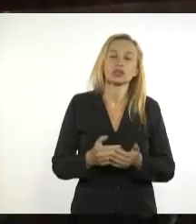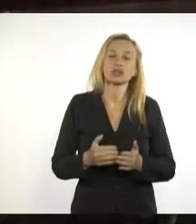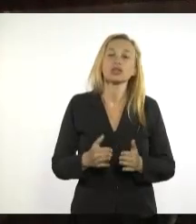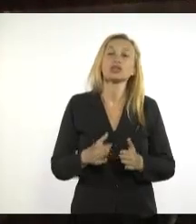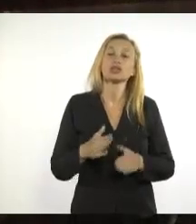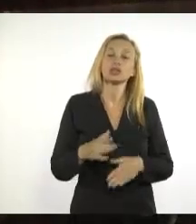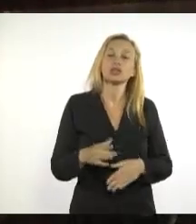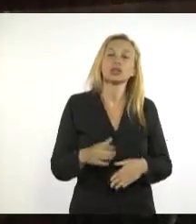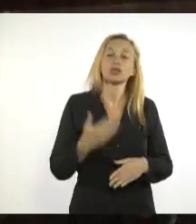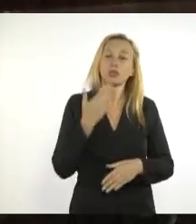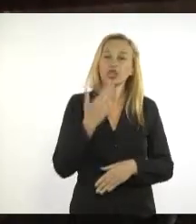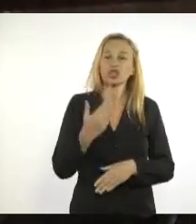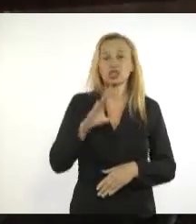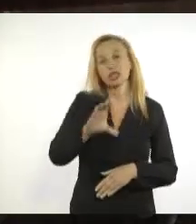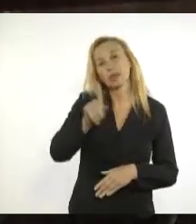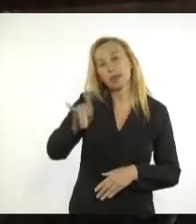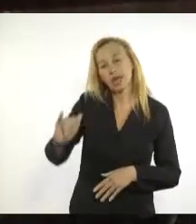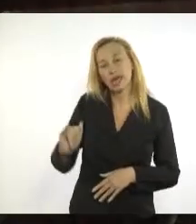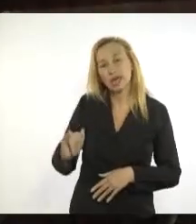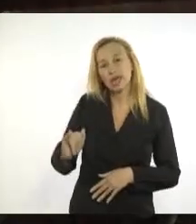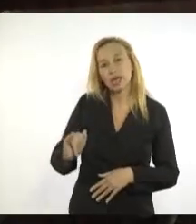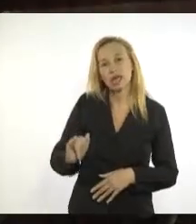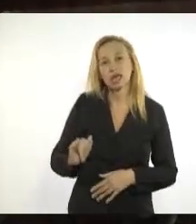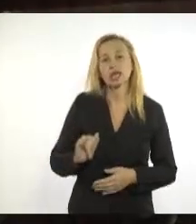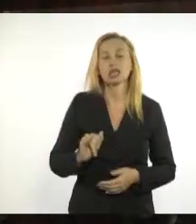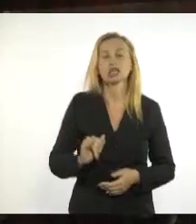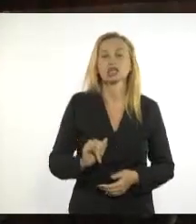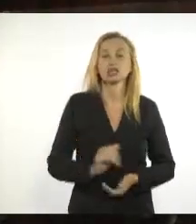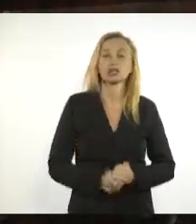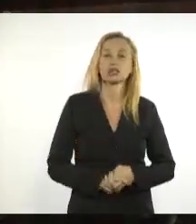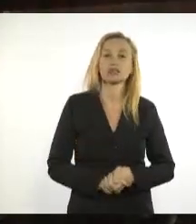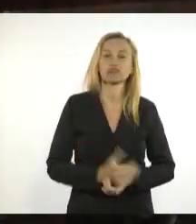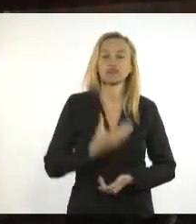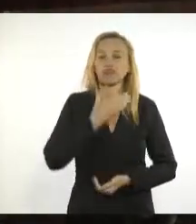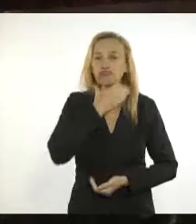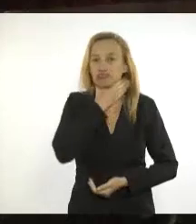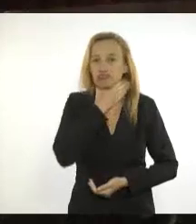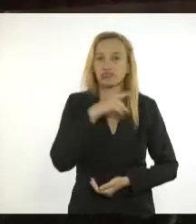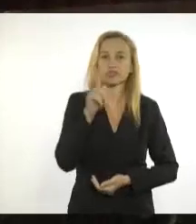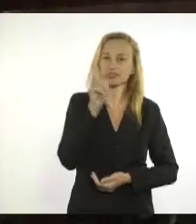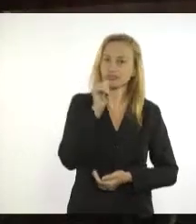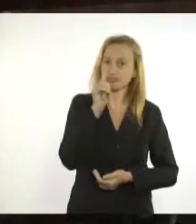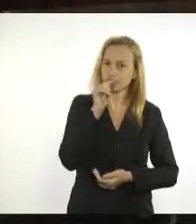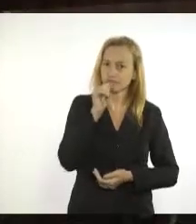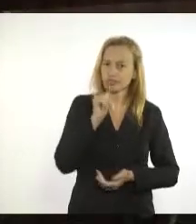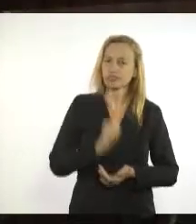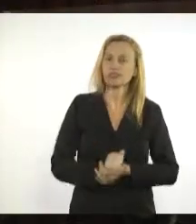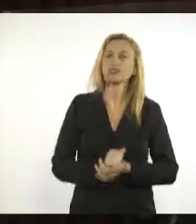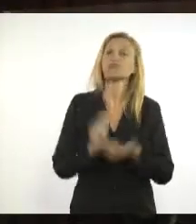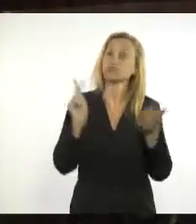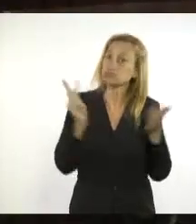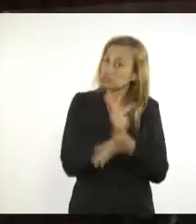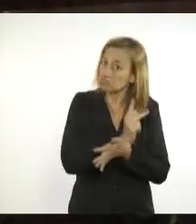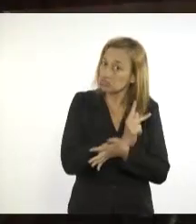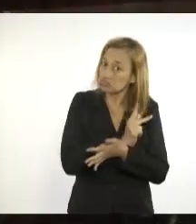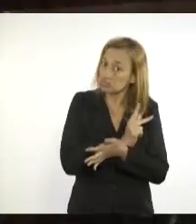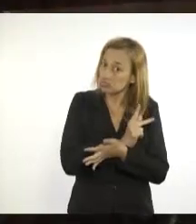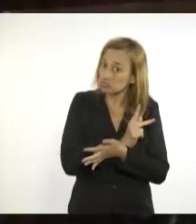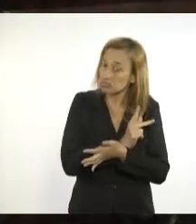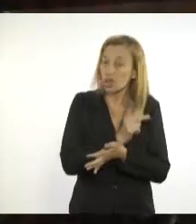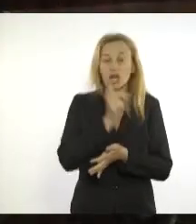CPI para que não só a crise da água que se projetou e ainda não